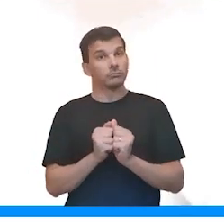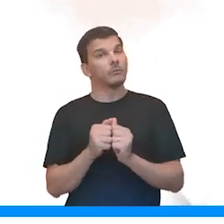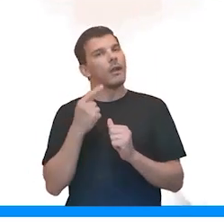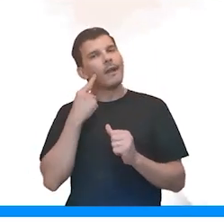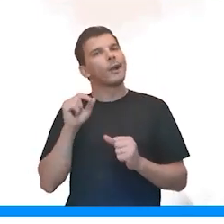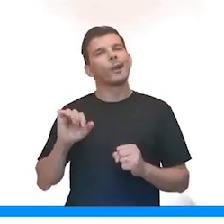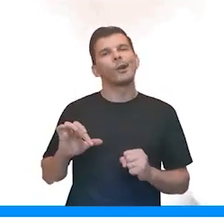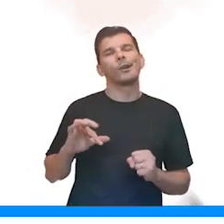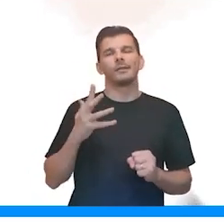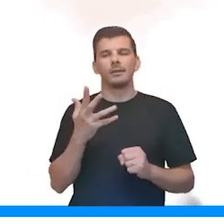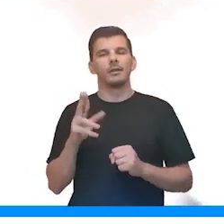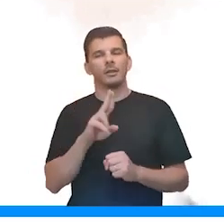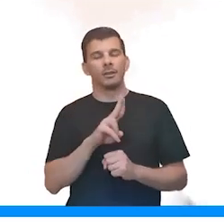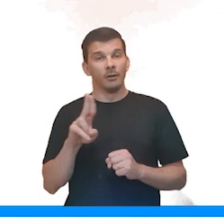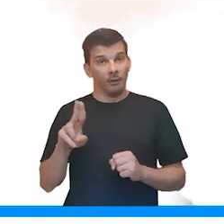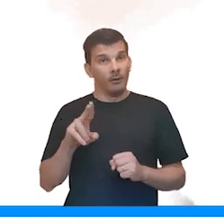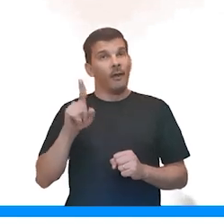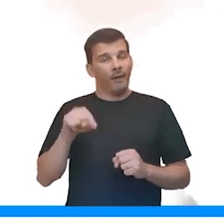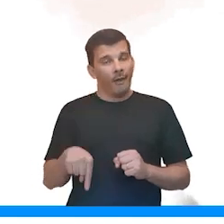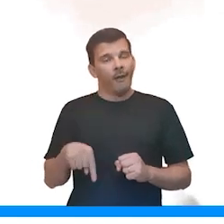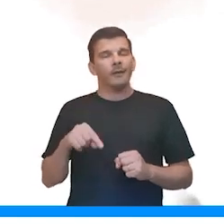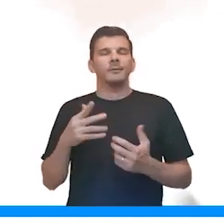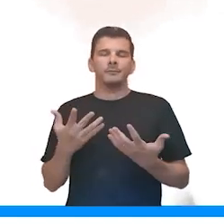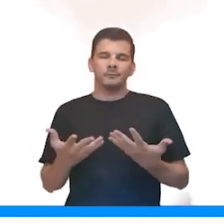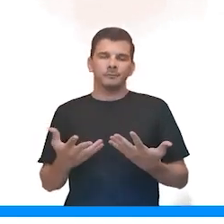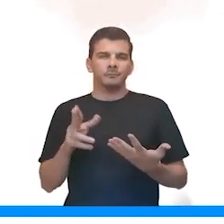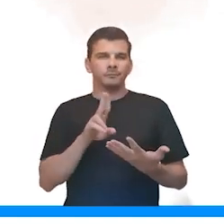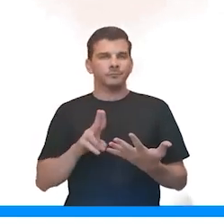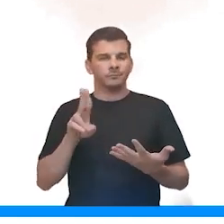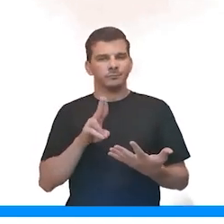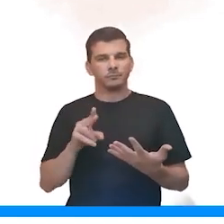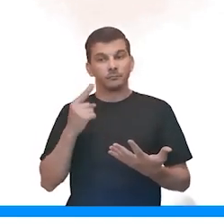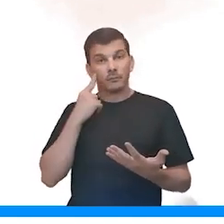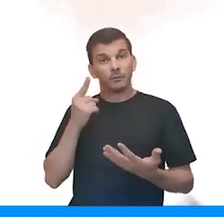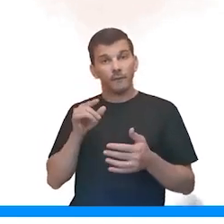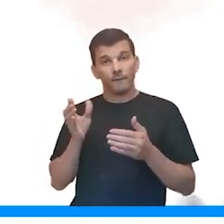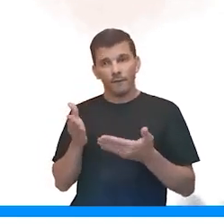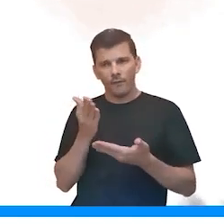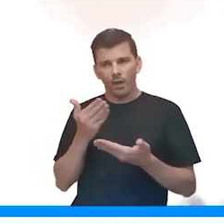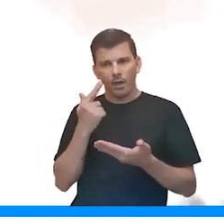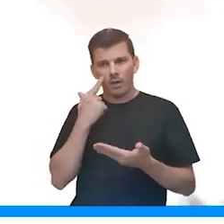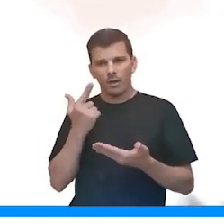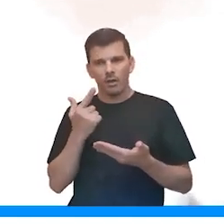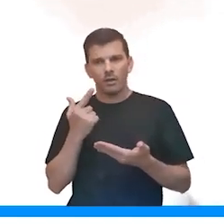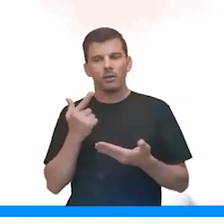ele recebe trabalho, nós falamos, galera, que o trabalho,